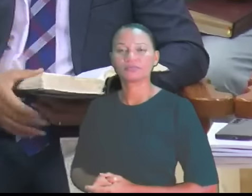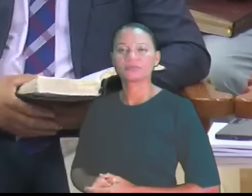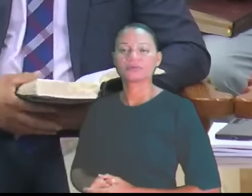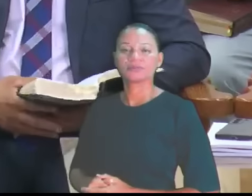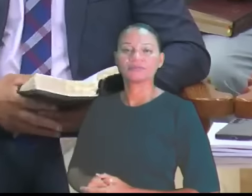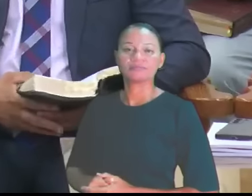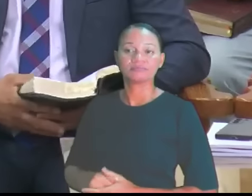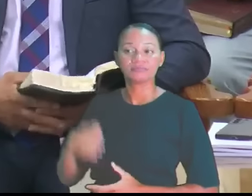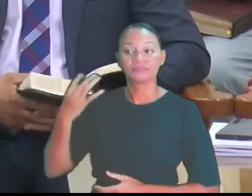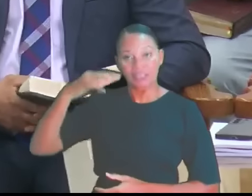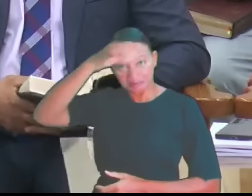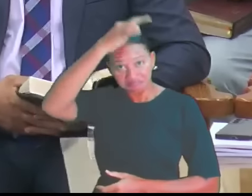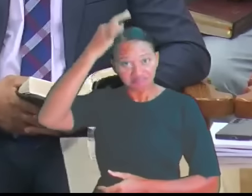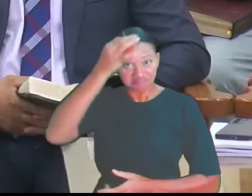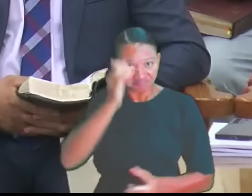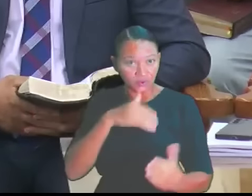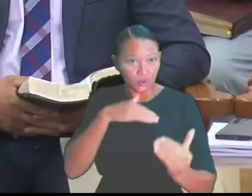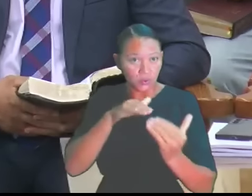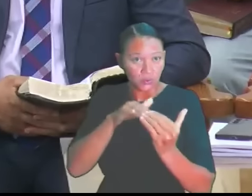É espiritual ou não?